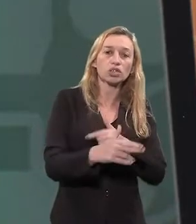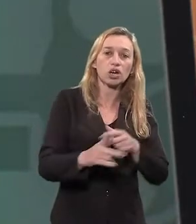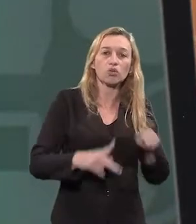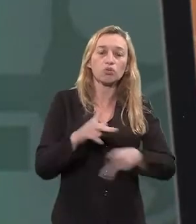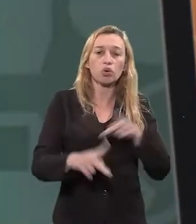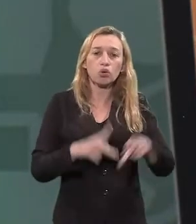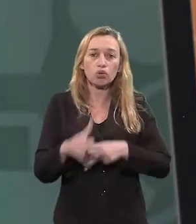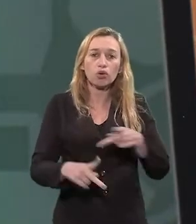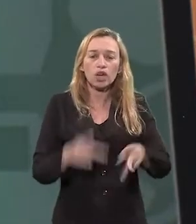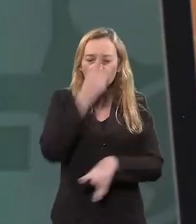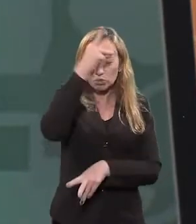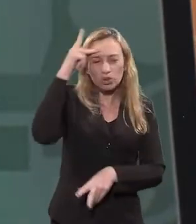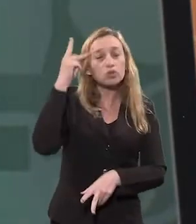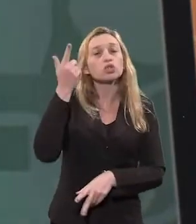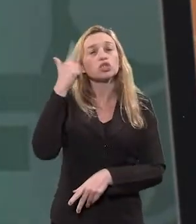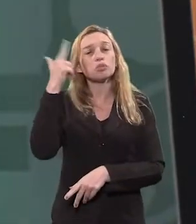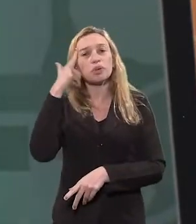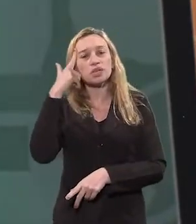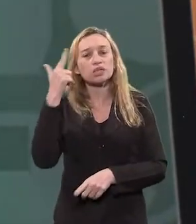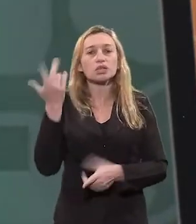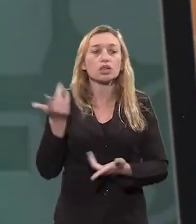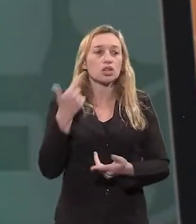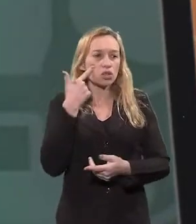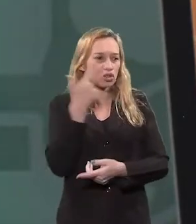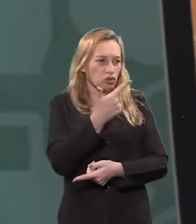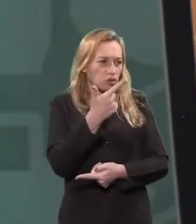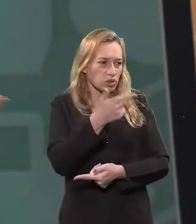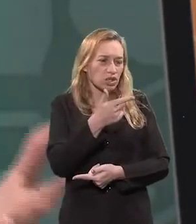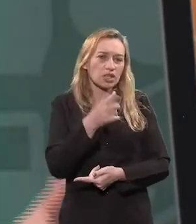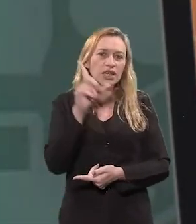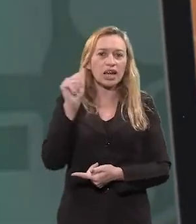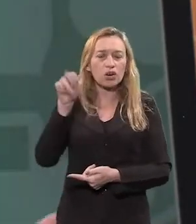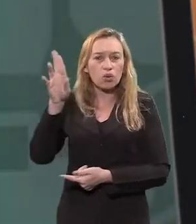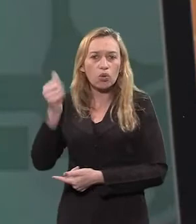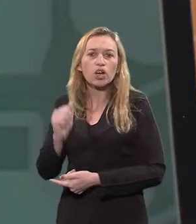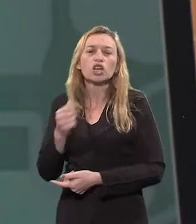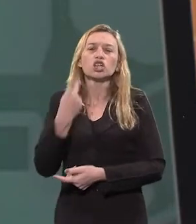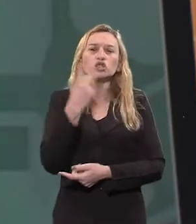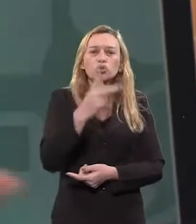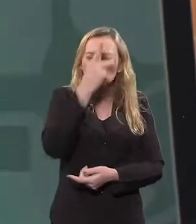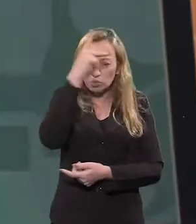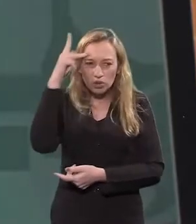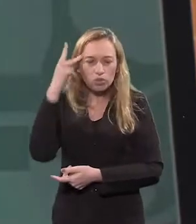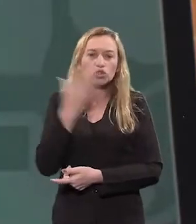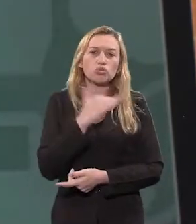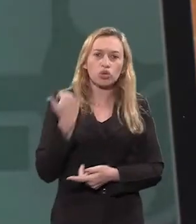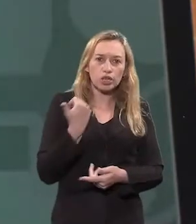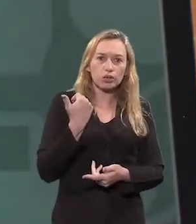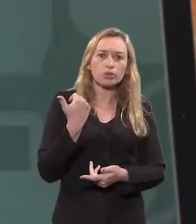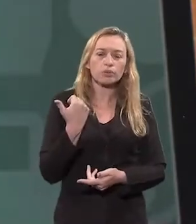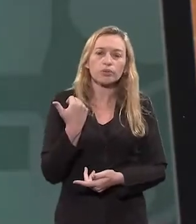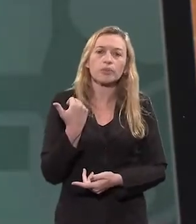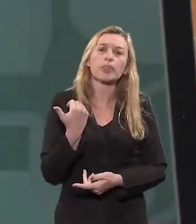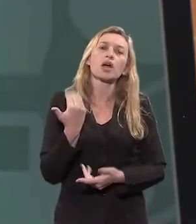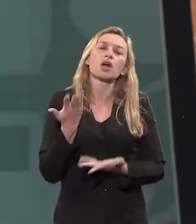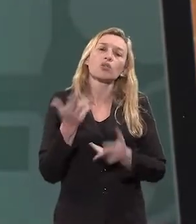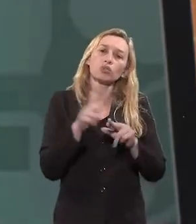para a população, para aquelas pessoas que pensam, porque a gente viu nesse episódio aí da Lagoa, né, foram 2 vidas que foram